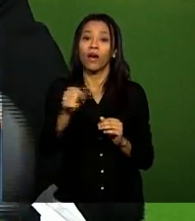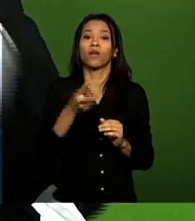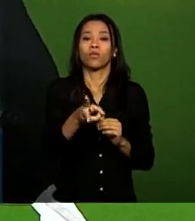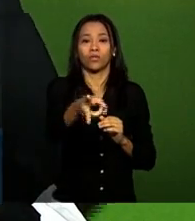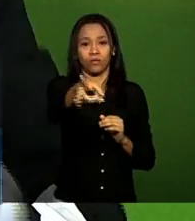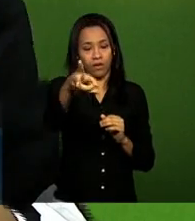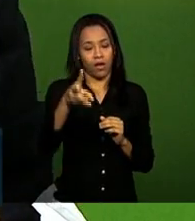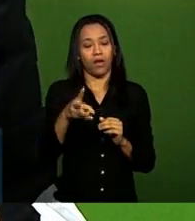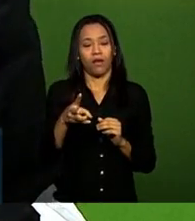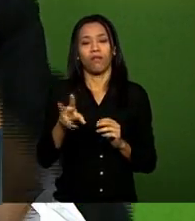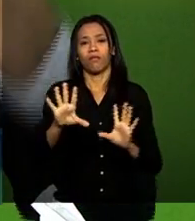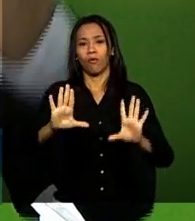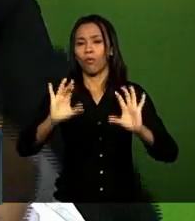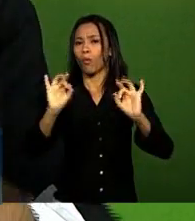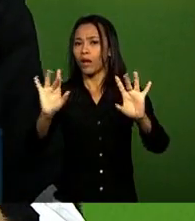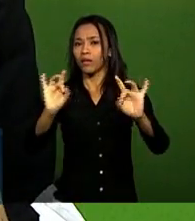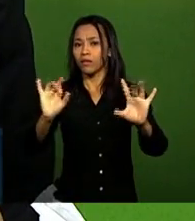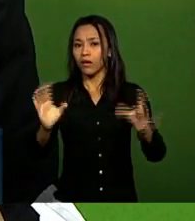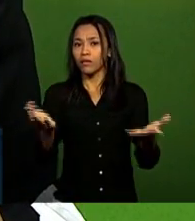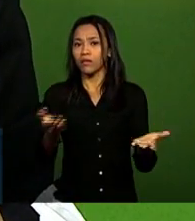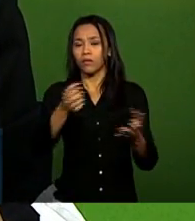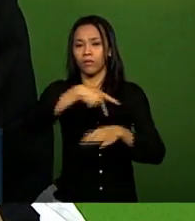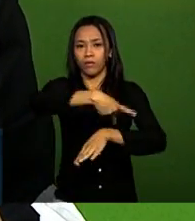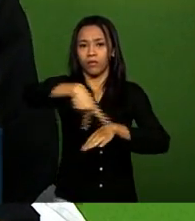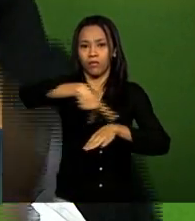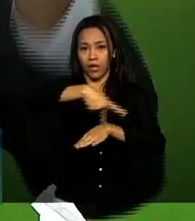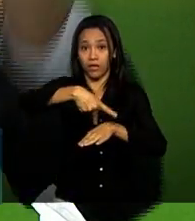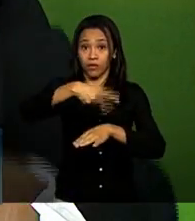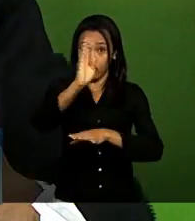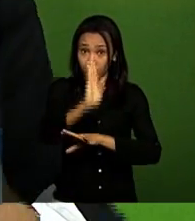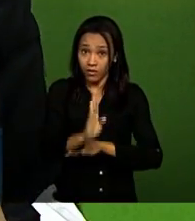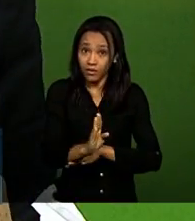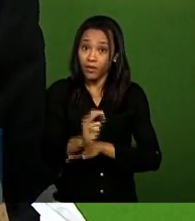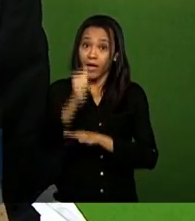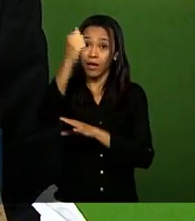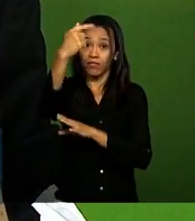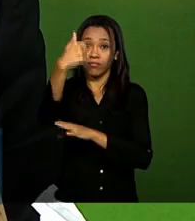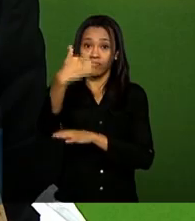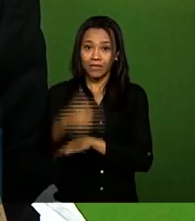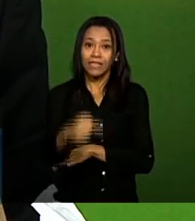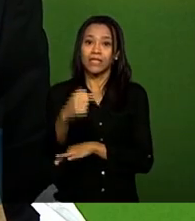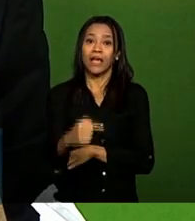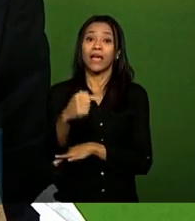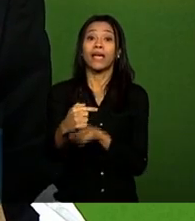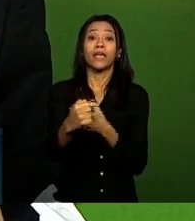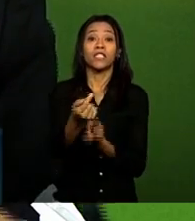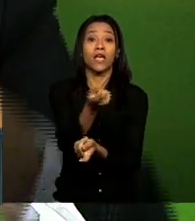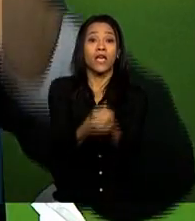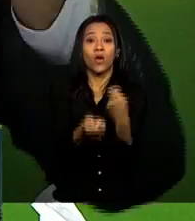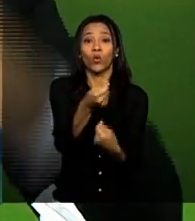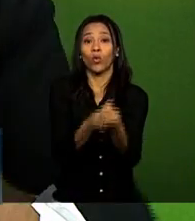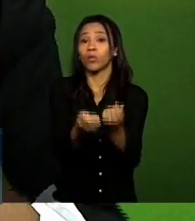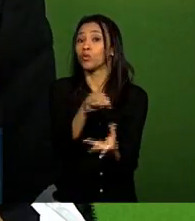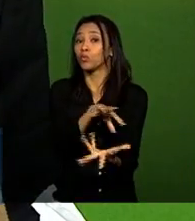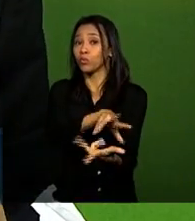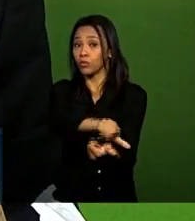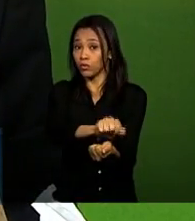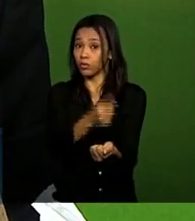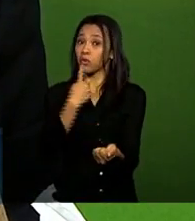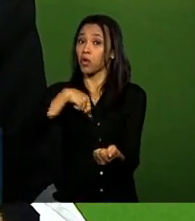mais força e com mais ade o país nosso país é a Sétima economia do mundo nós temos uma economia